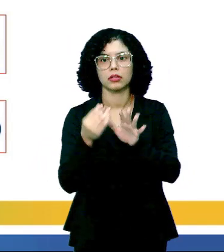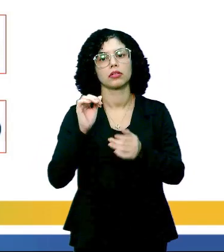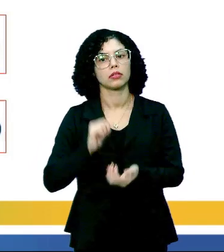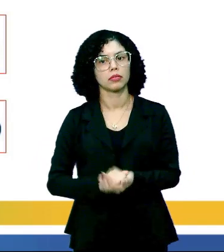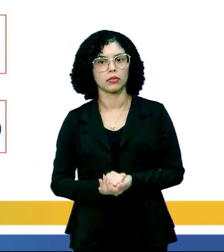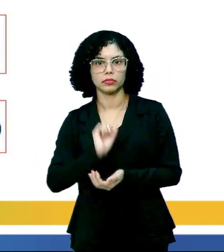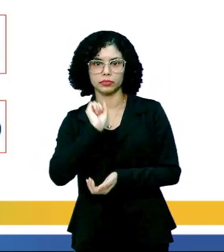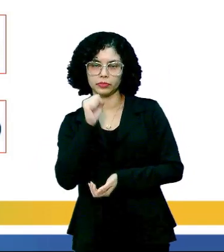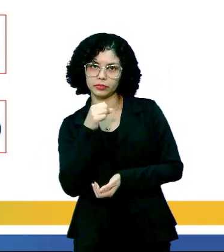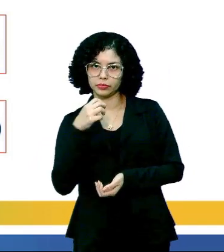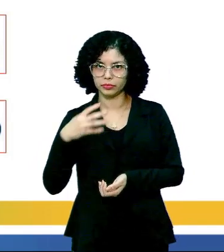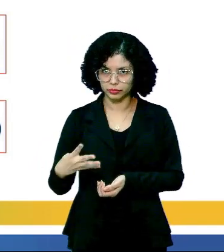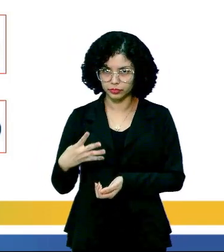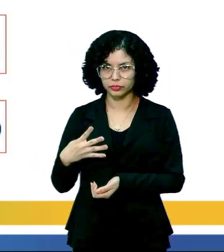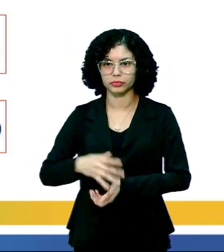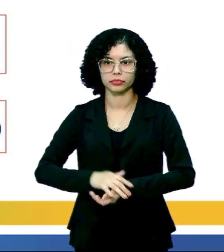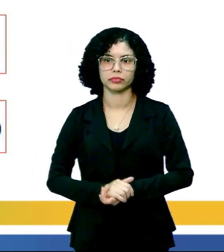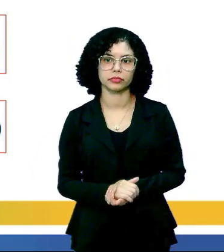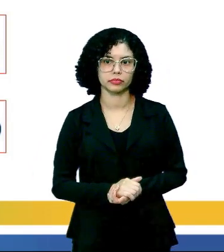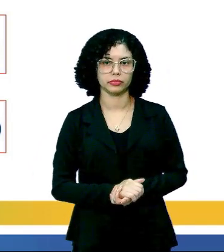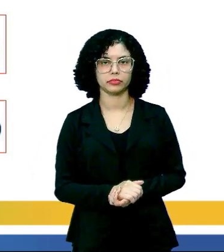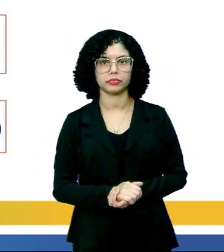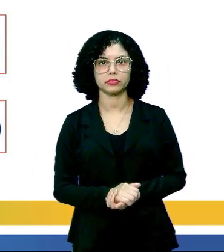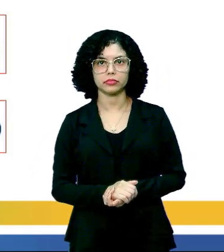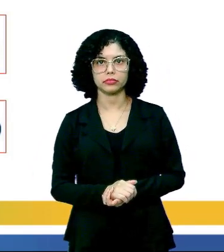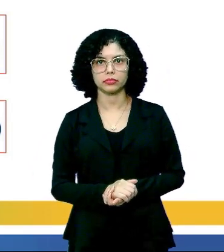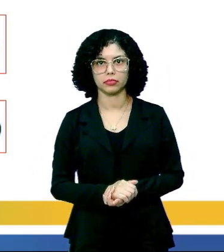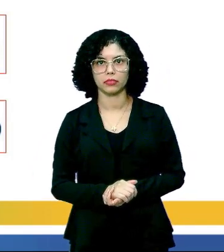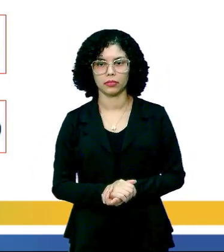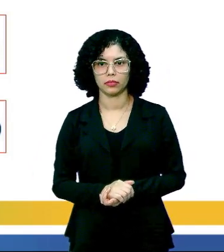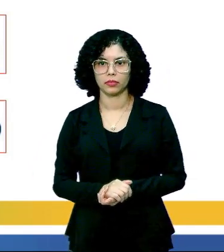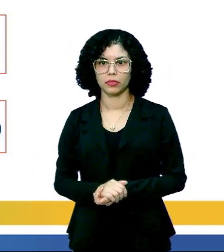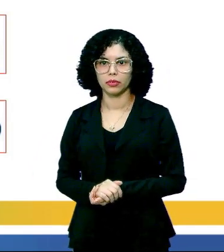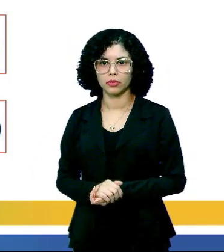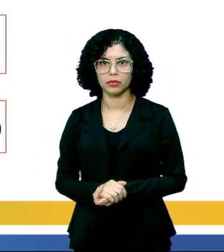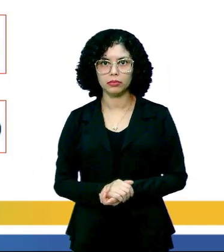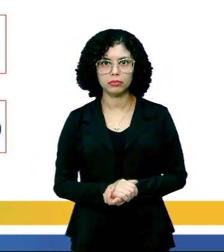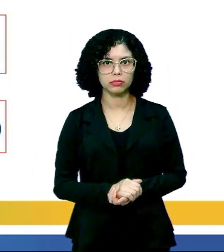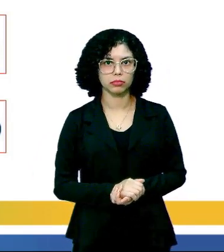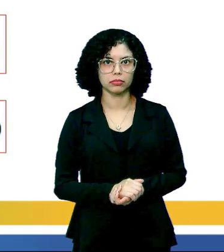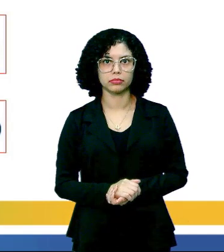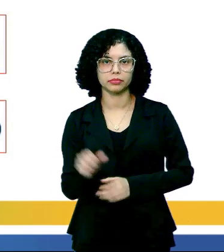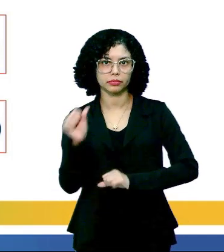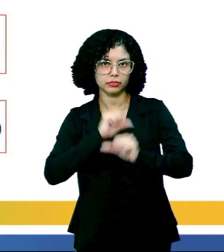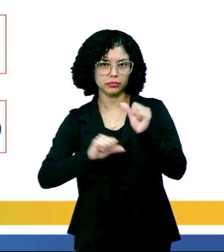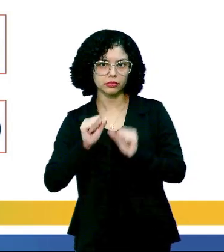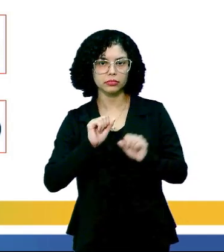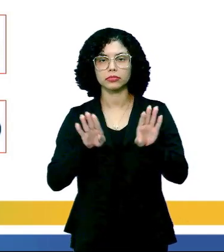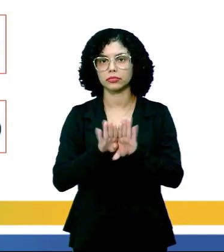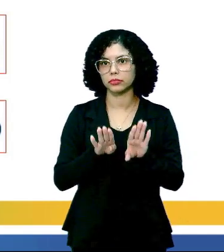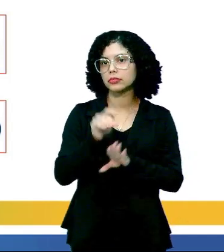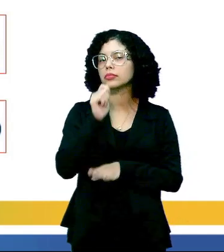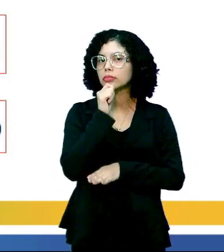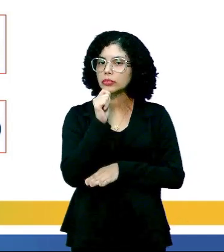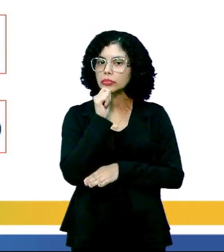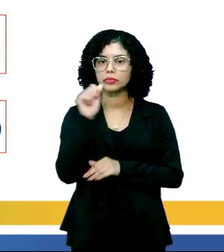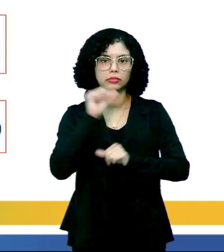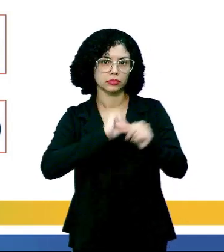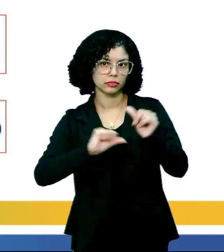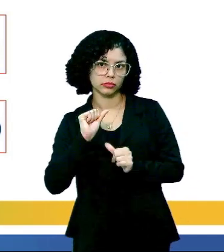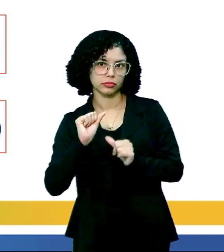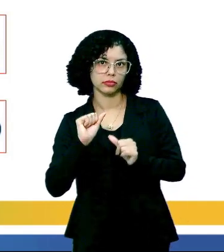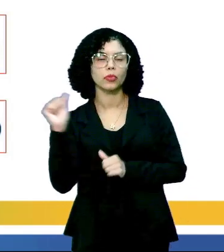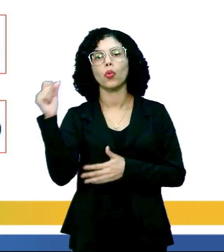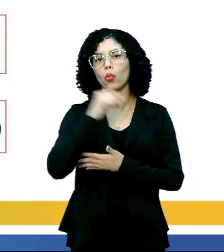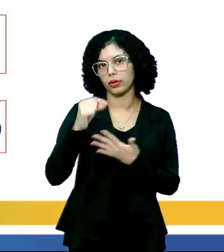partícula beta, e aí ele passa a ser 83 e o polônio 84, mudando então o número atômico, mudando assim